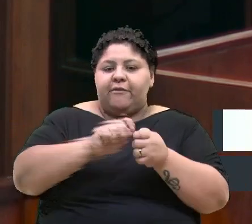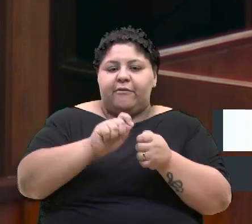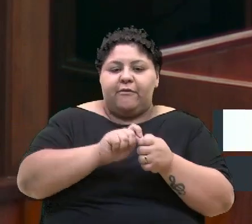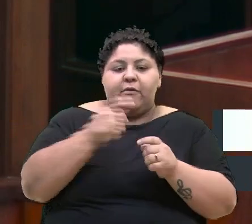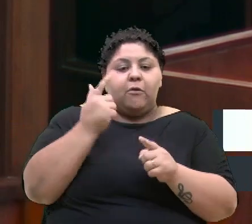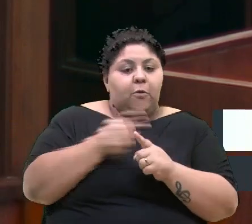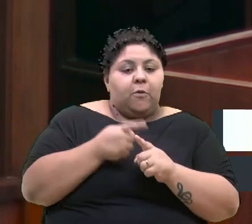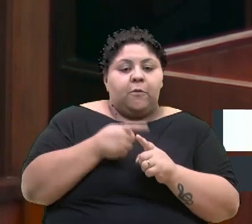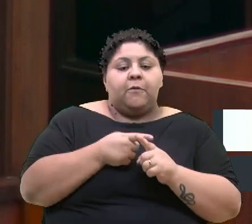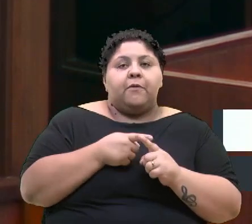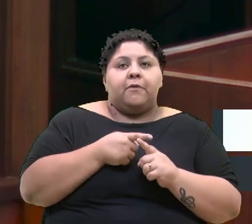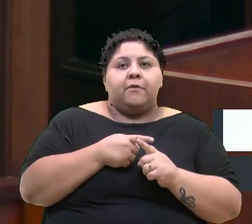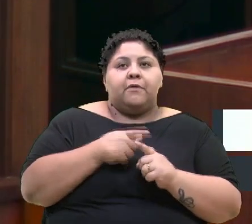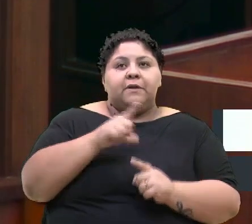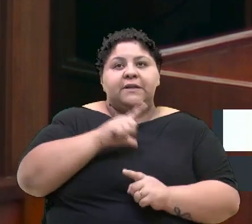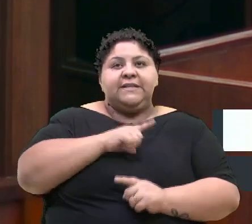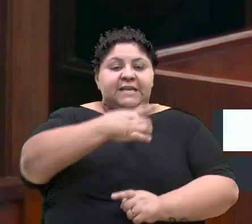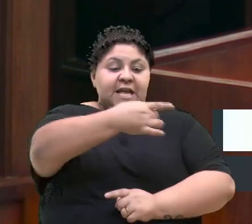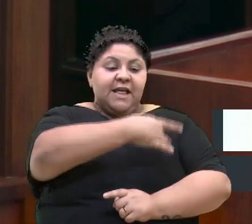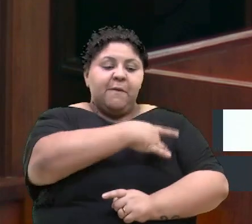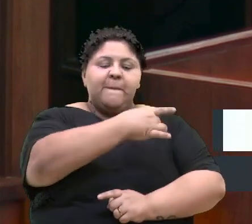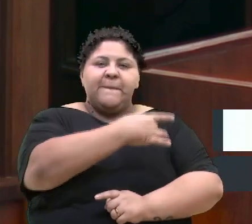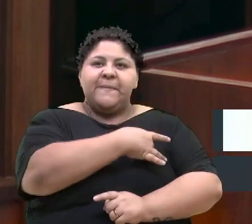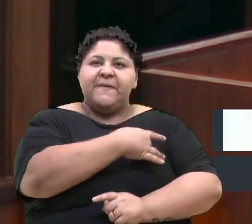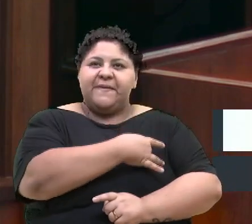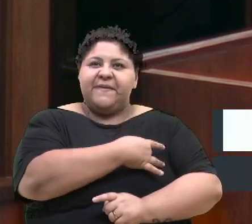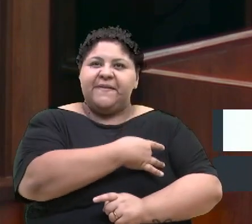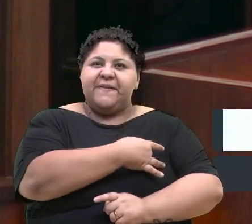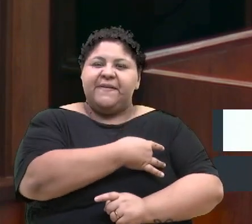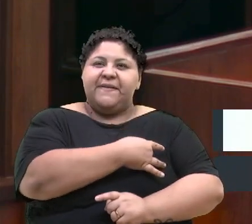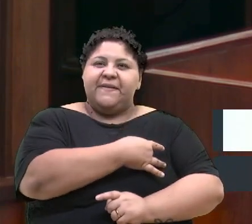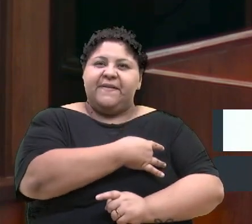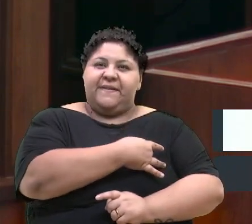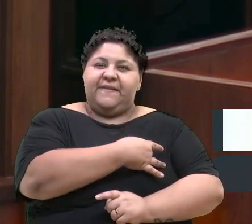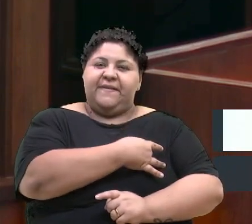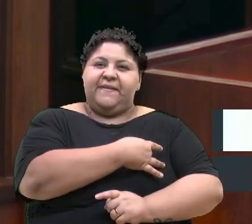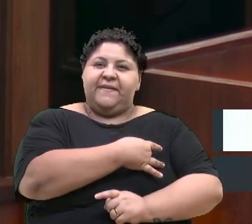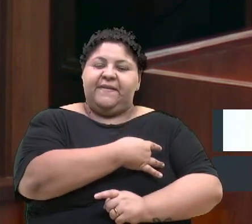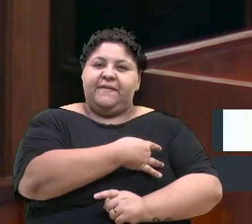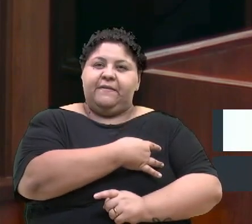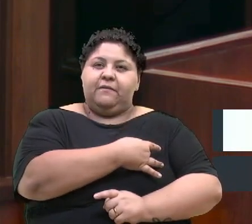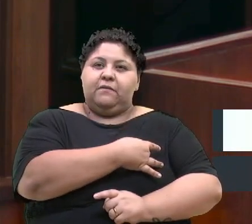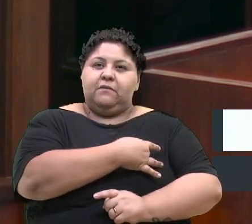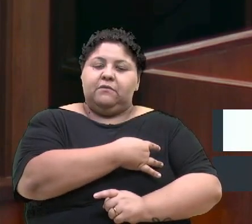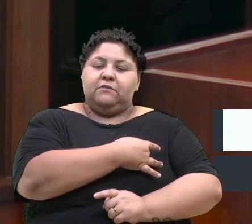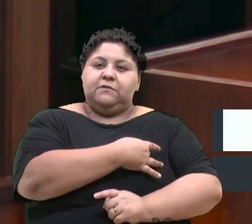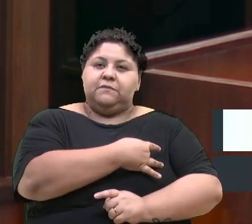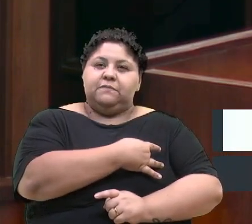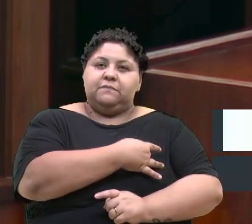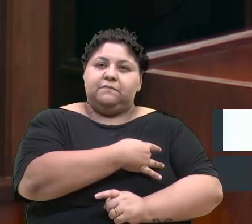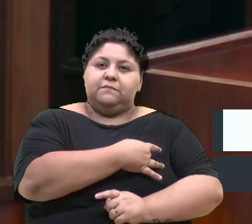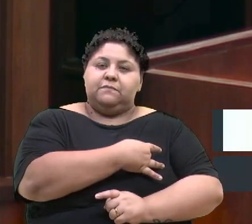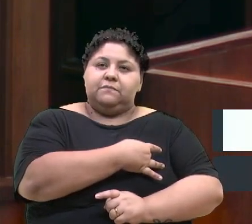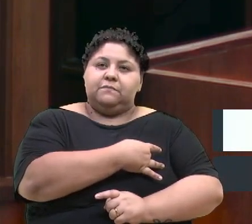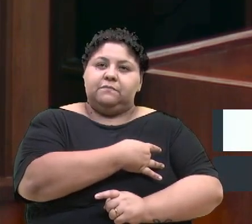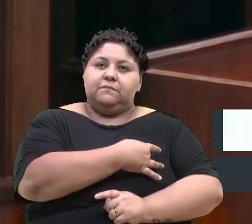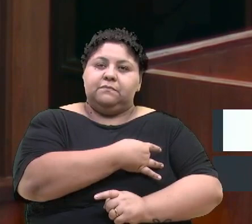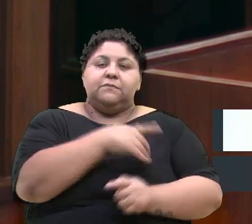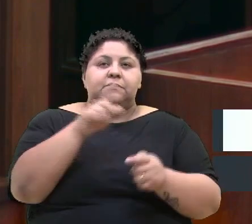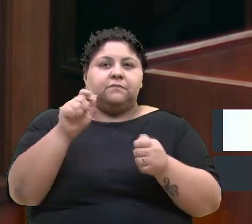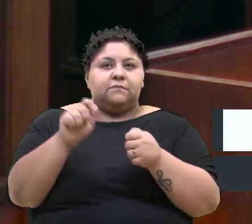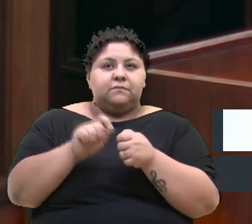ele tem medo que venha estourar uma tubulação de gás. E eu